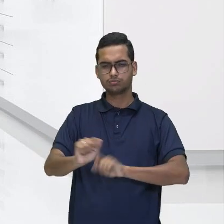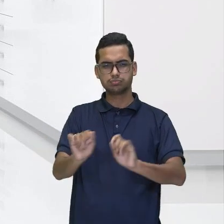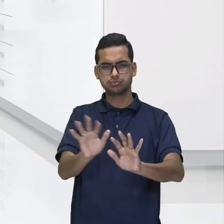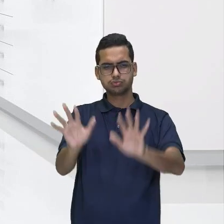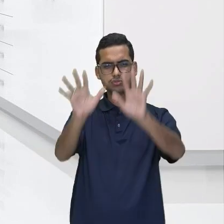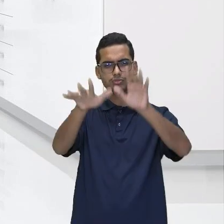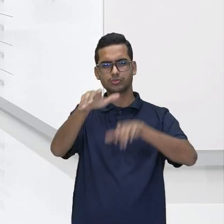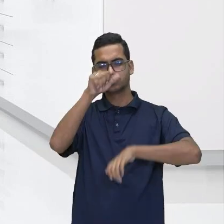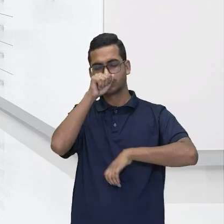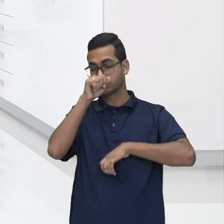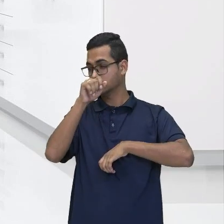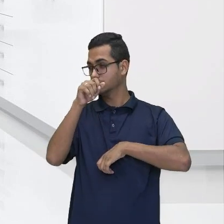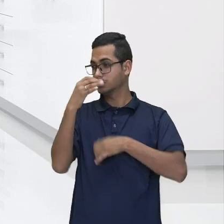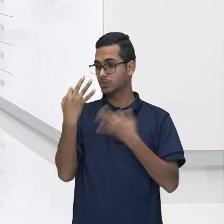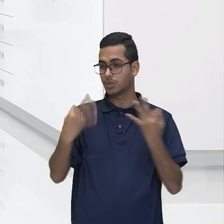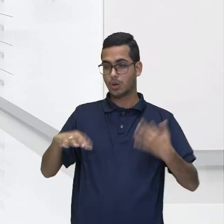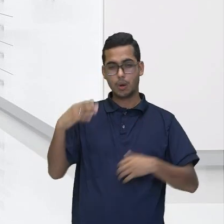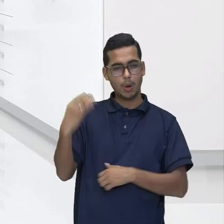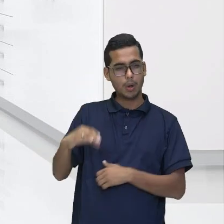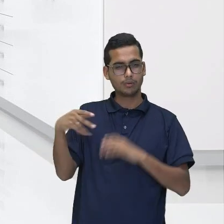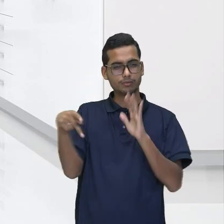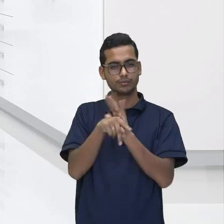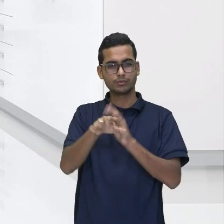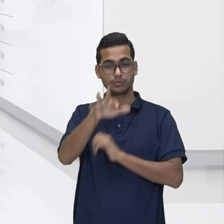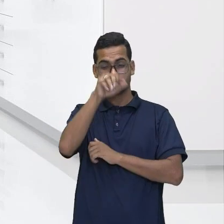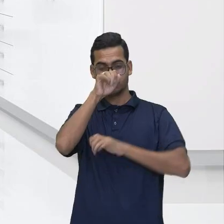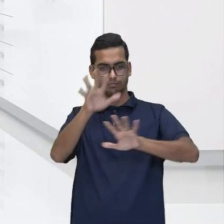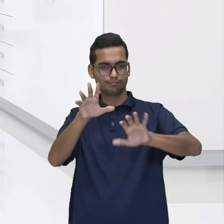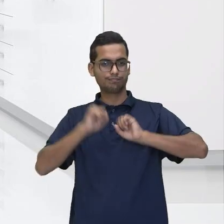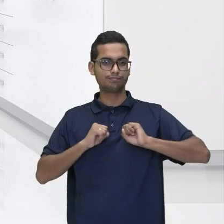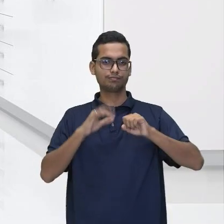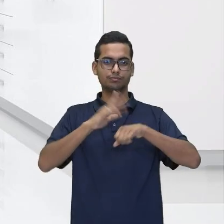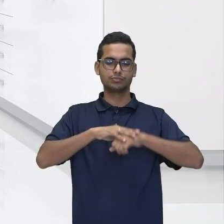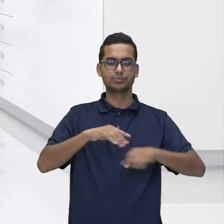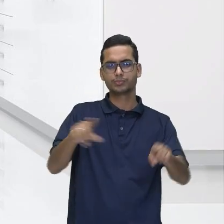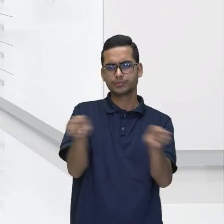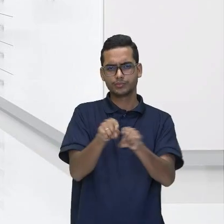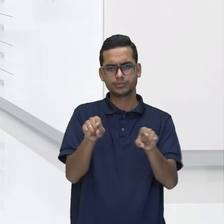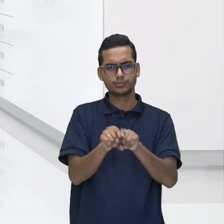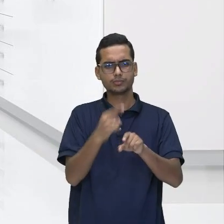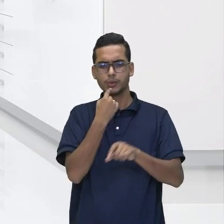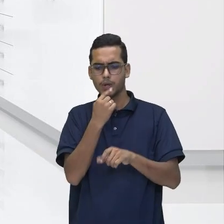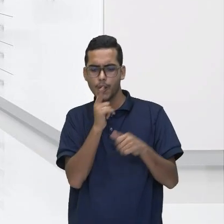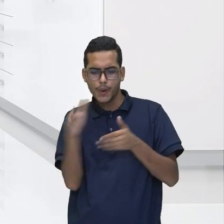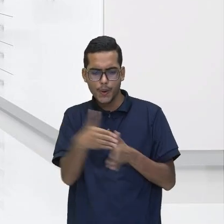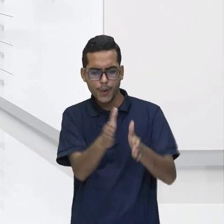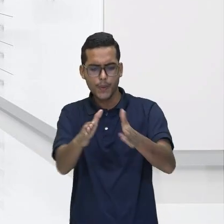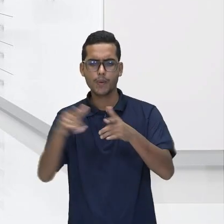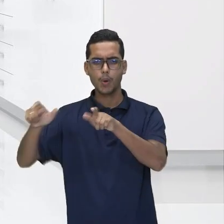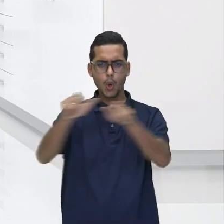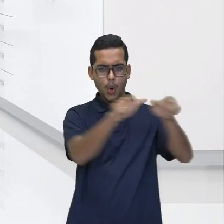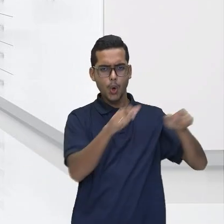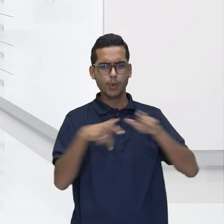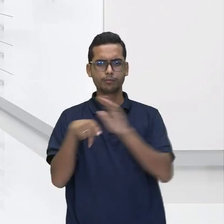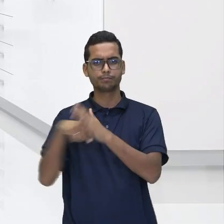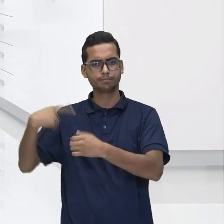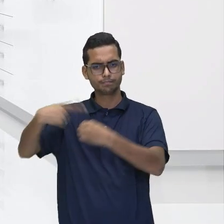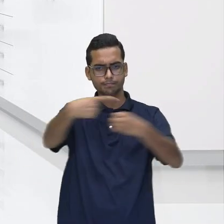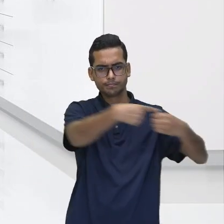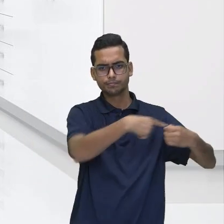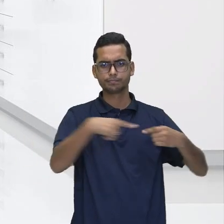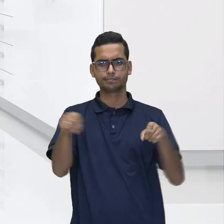estados, né, cidades do interior, como beiras de rio, em que essas fezes podem ser lançadas diretamente